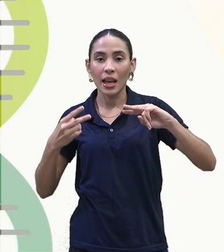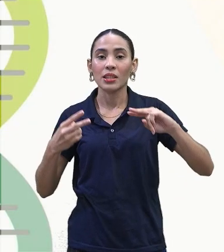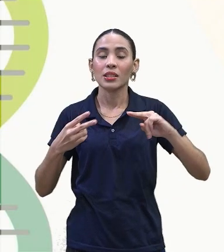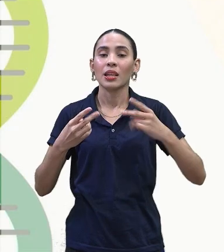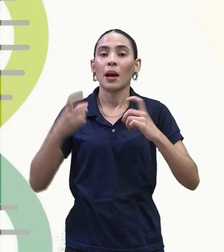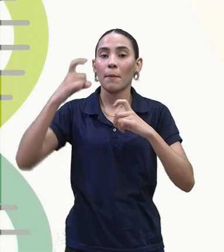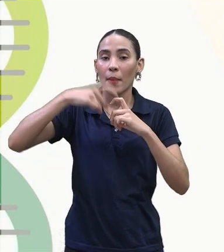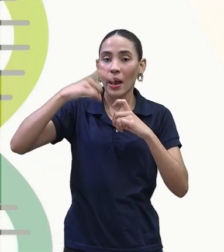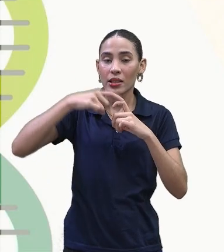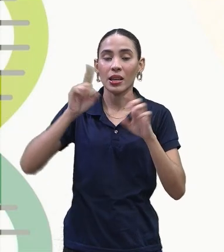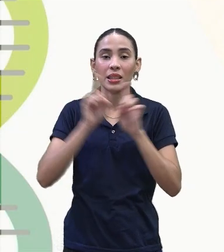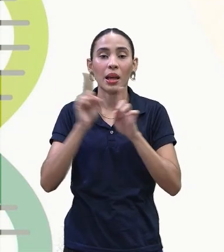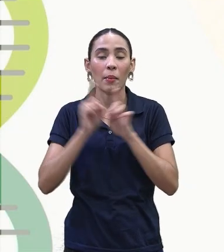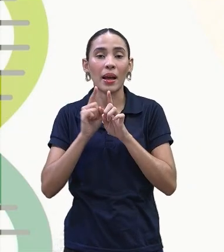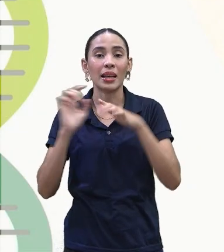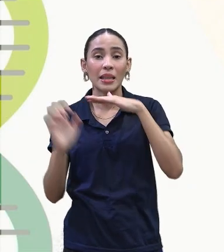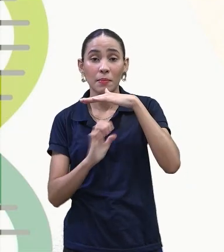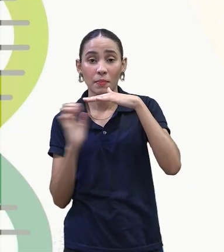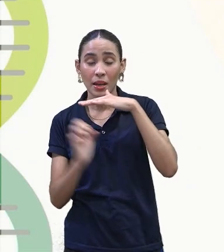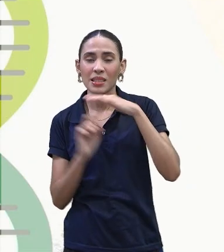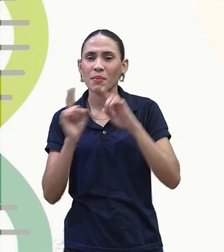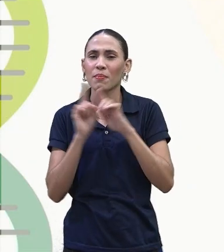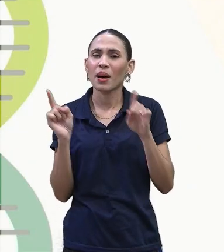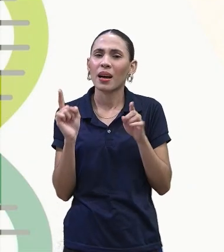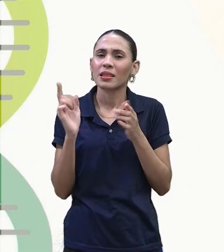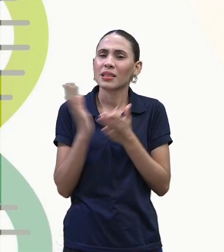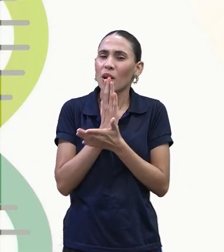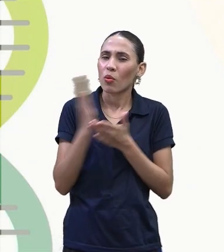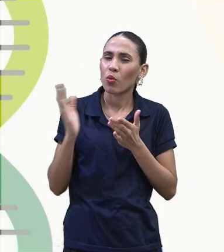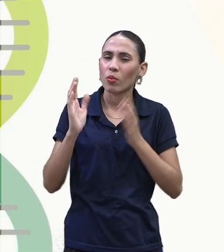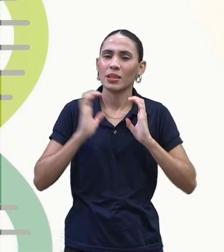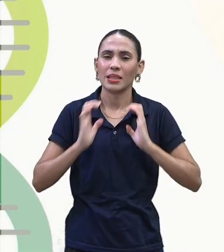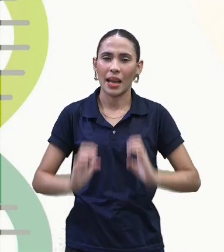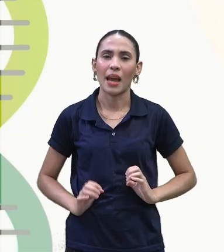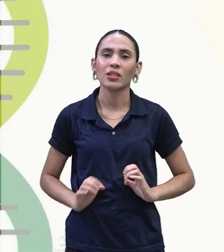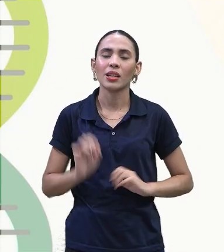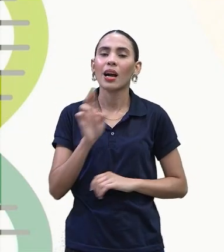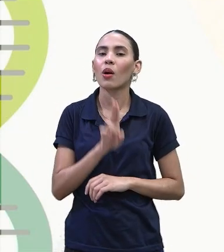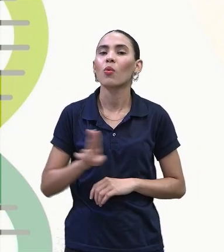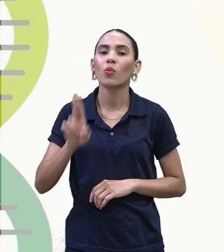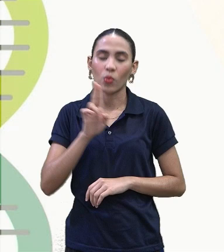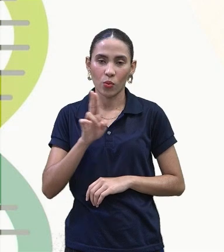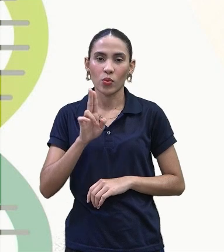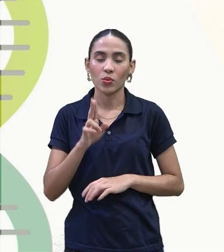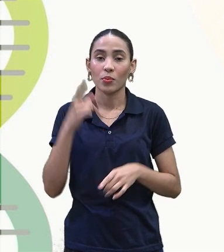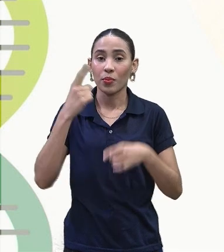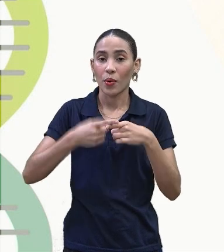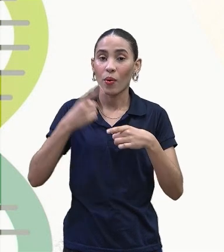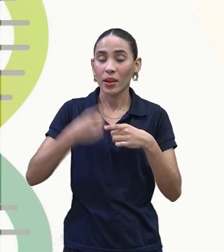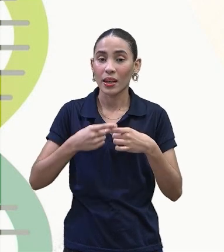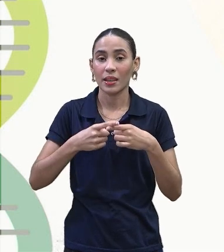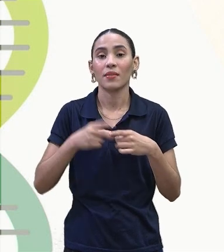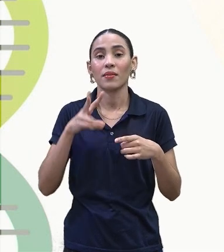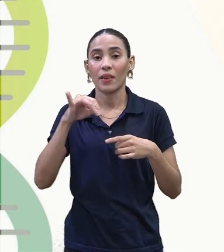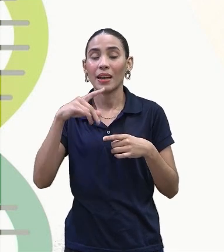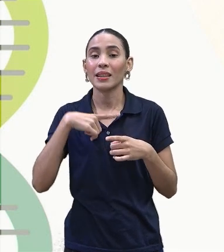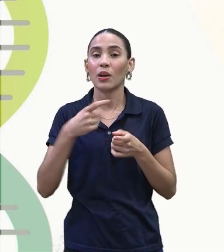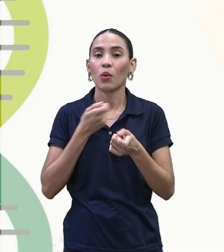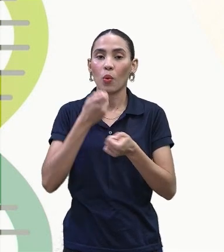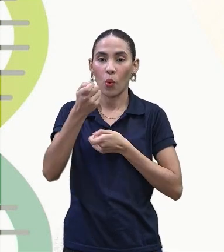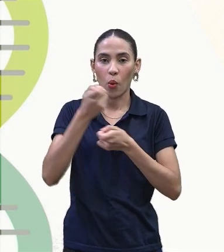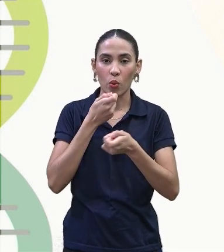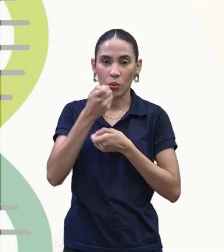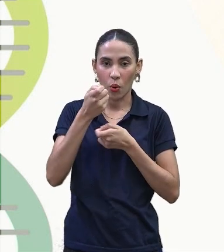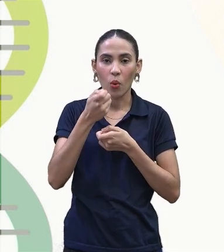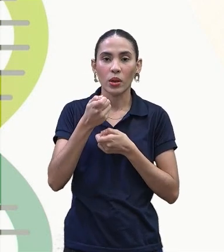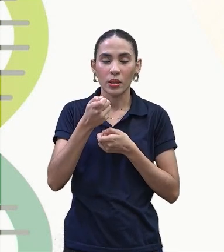indústria, mas isso também levanta algumas questões éticas quanto ao uso dela, uma vez que envolve a manipulação,